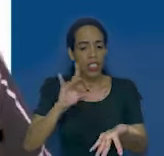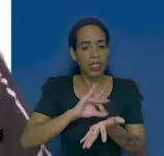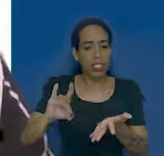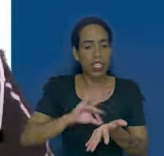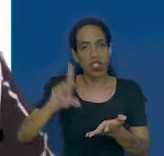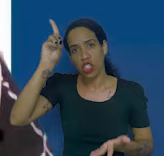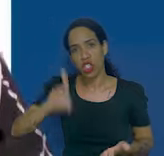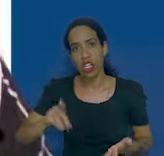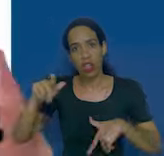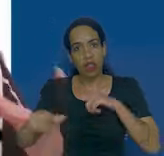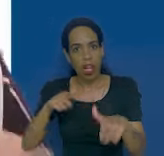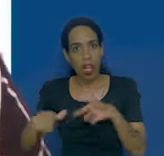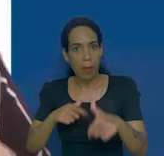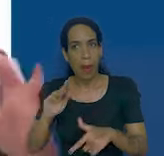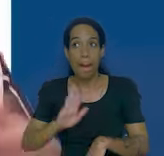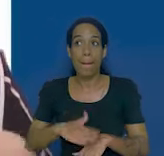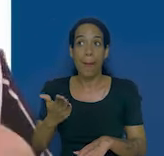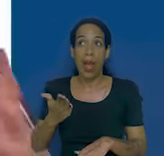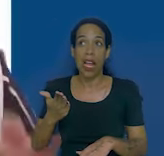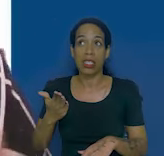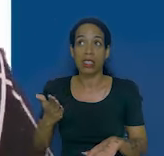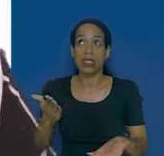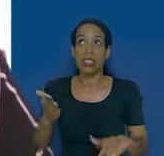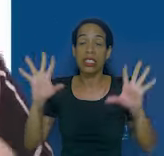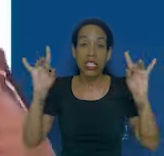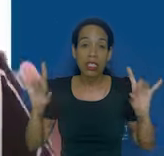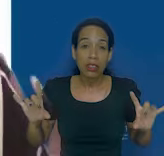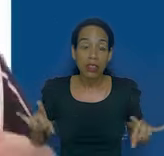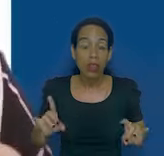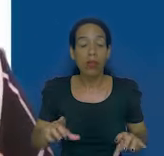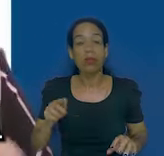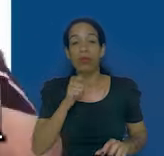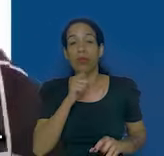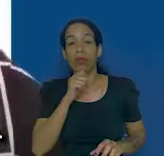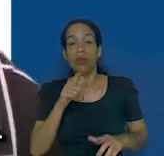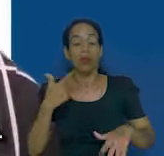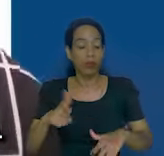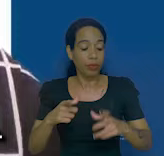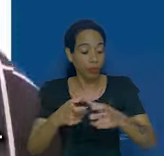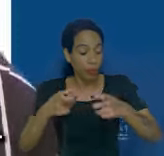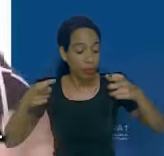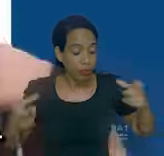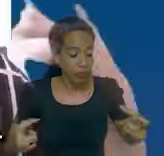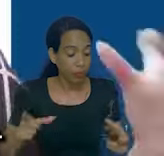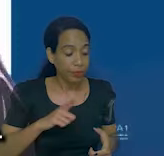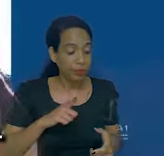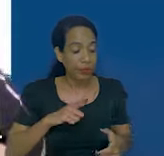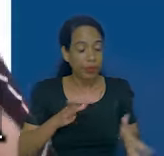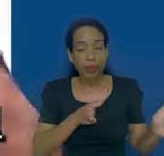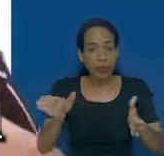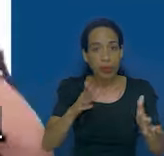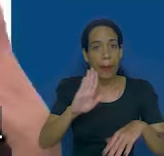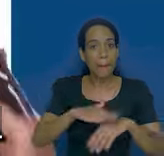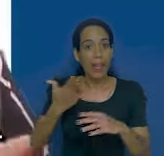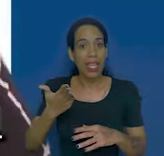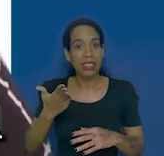escrever um livro de direito do trabalho, pelo menos uma coisa mais pontual, que não fosse ainda que não tivesse uma extensão, de doutrinas ou uma coisa